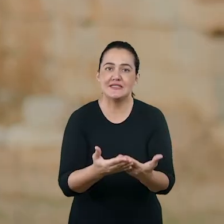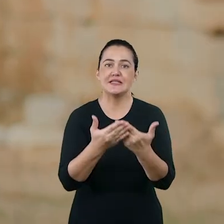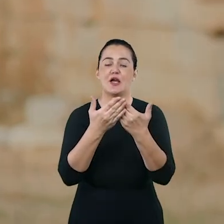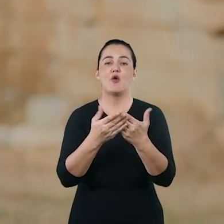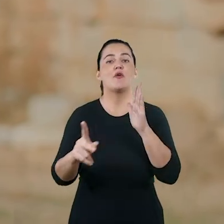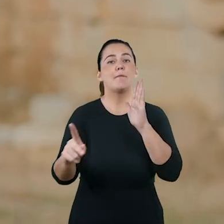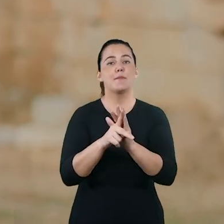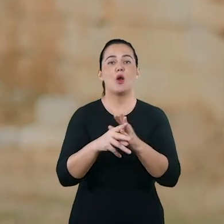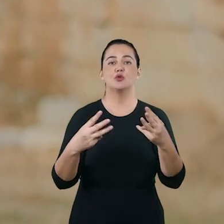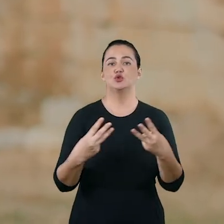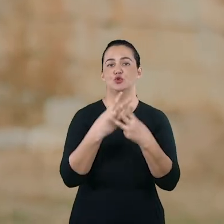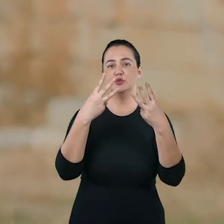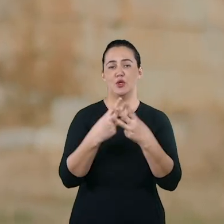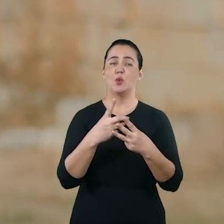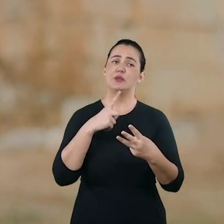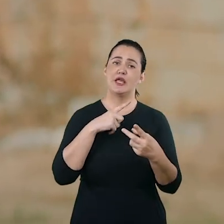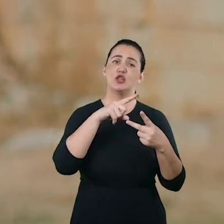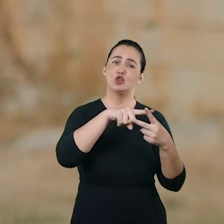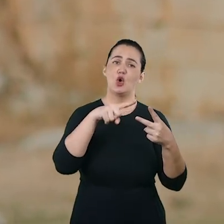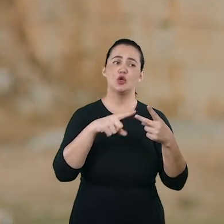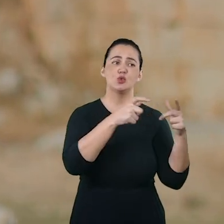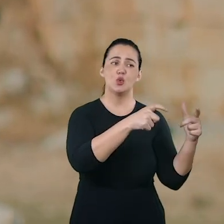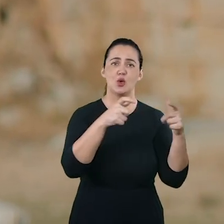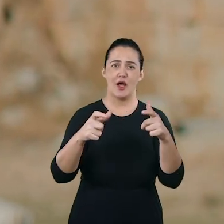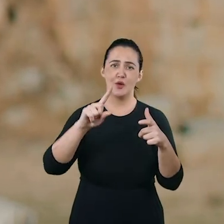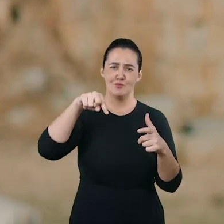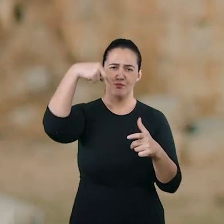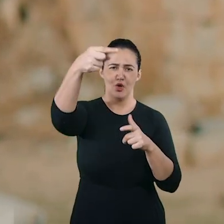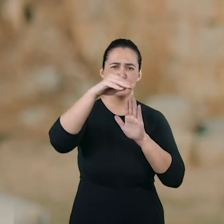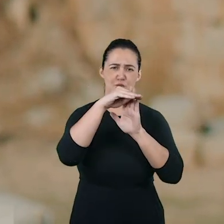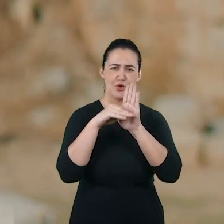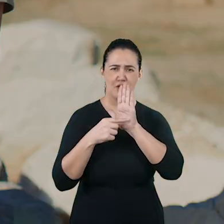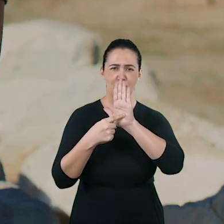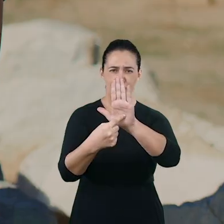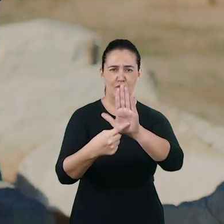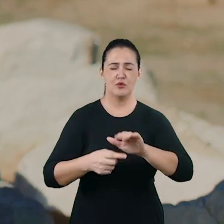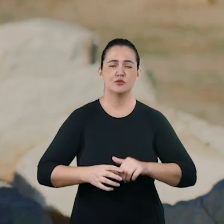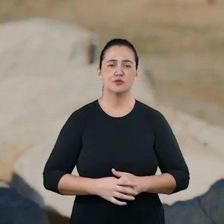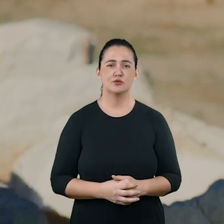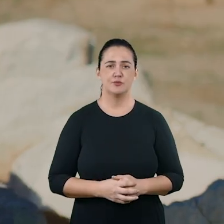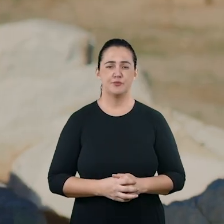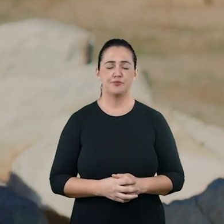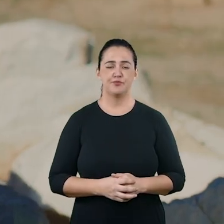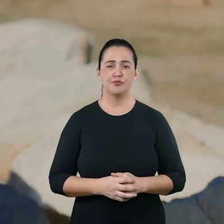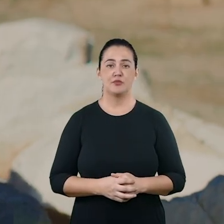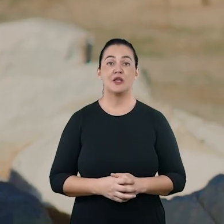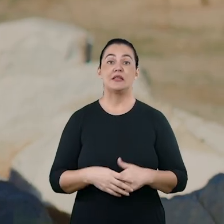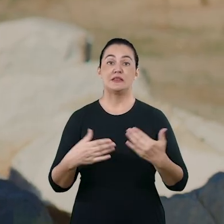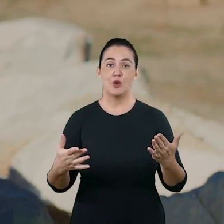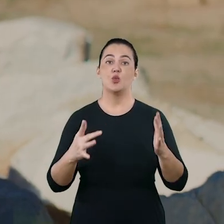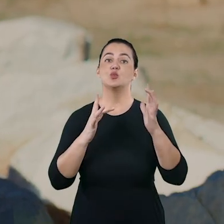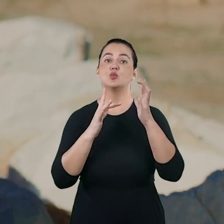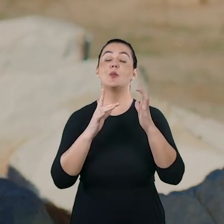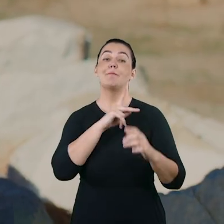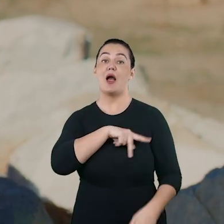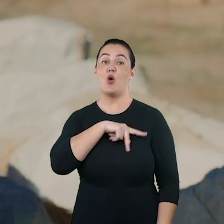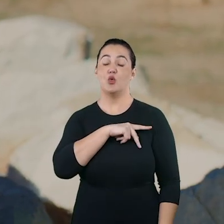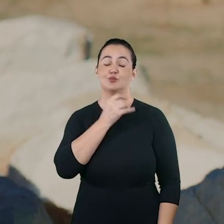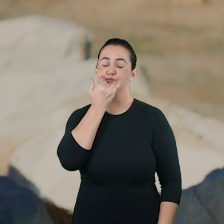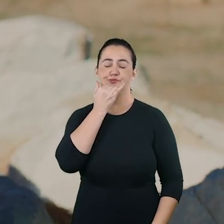2 prováveis lugares, mas eu vou mostrar só no programa da semana que vem. Vou apenas mencionar que